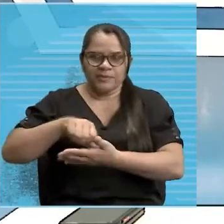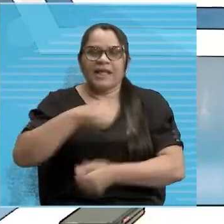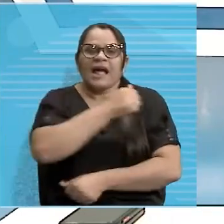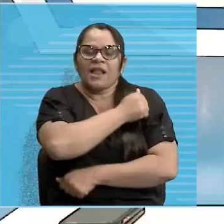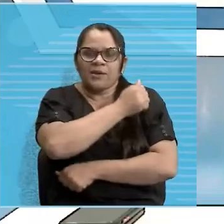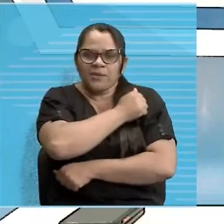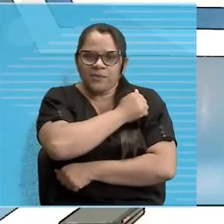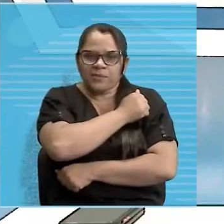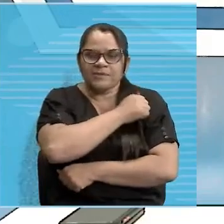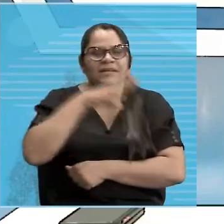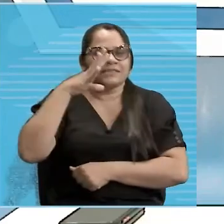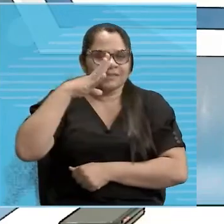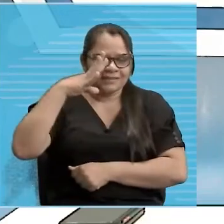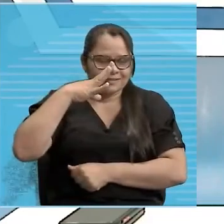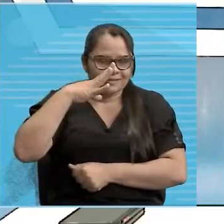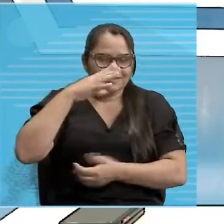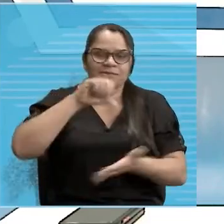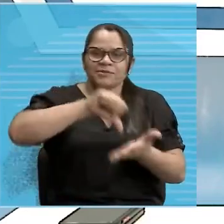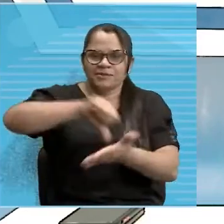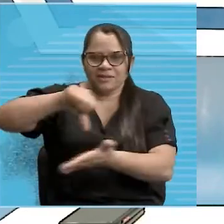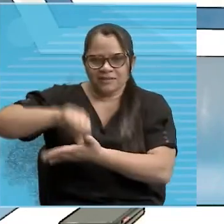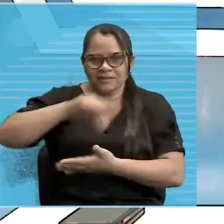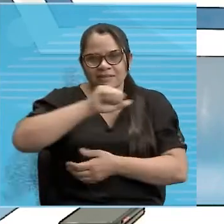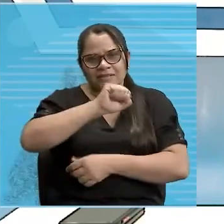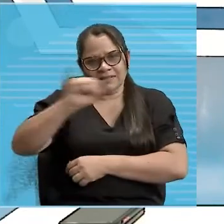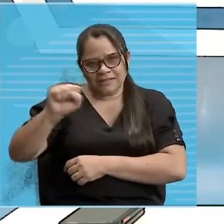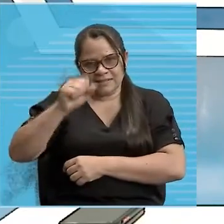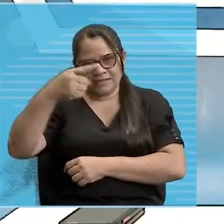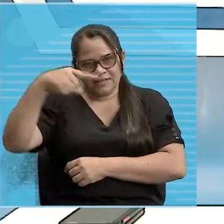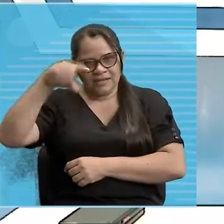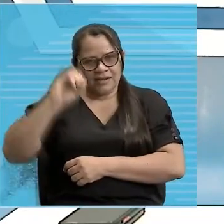São Francisco do Piauí. E